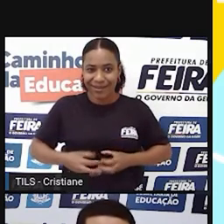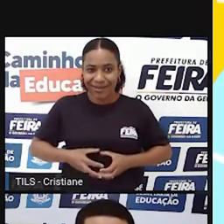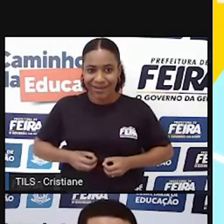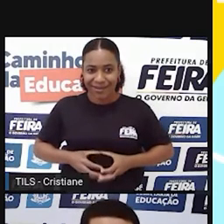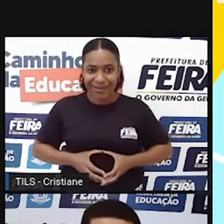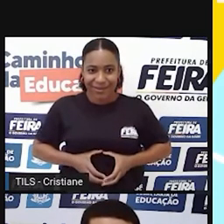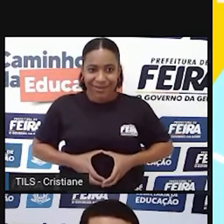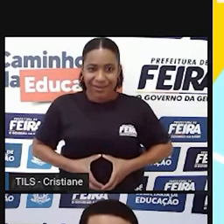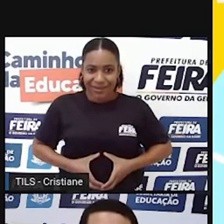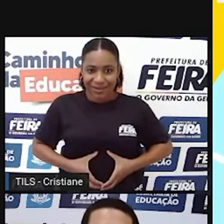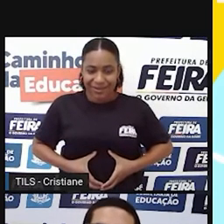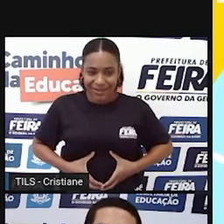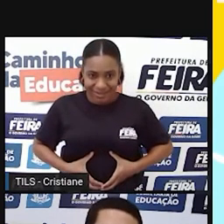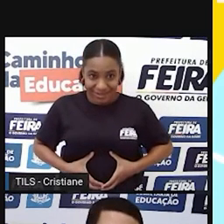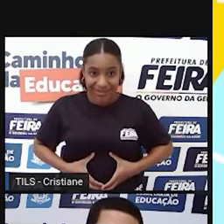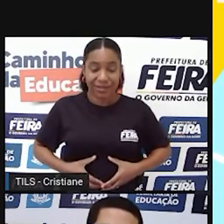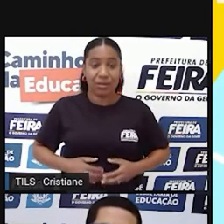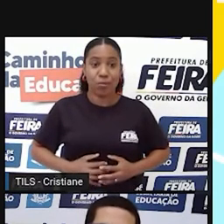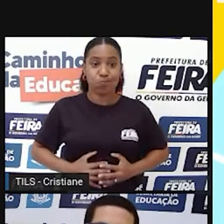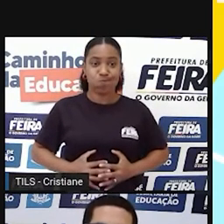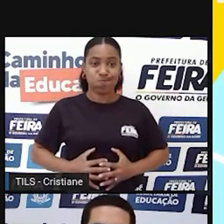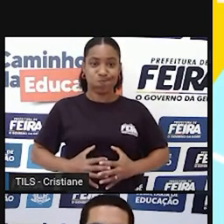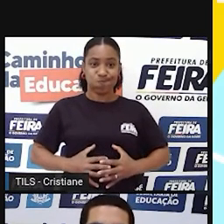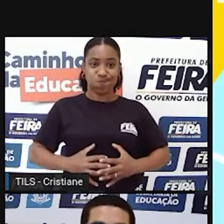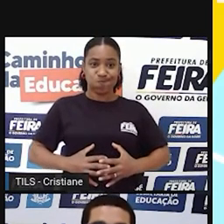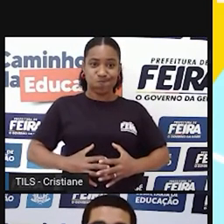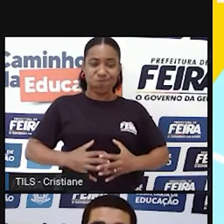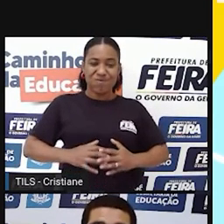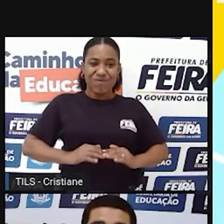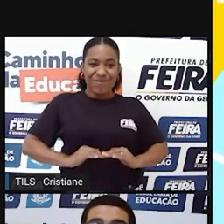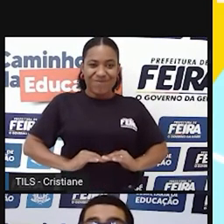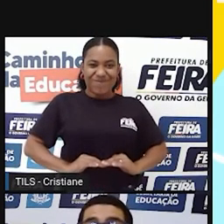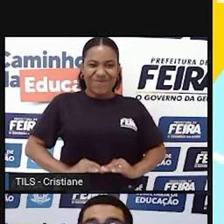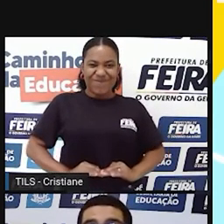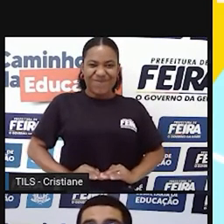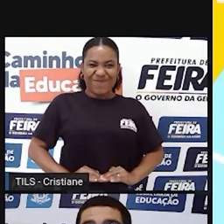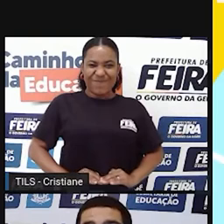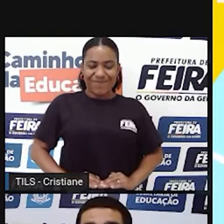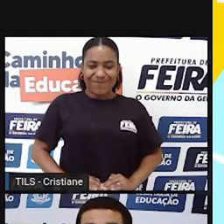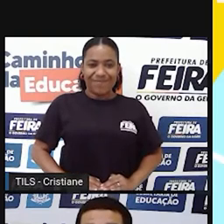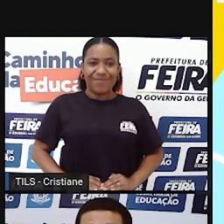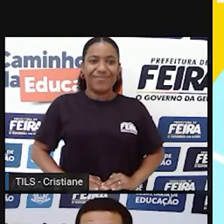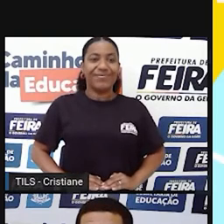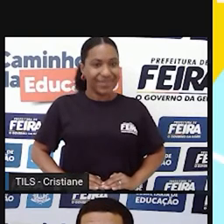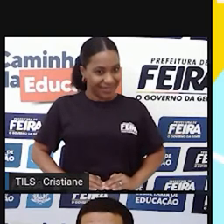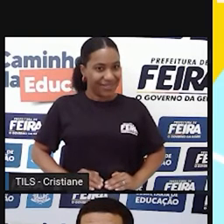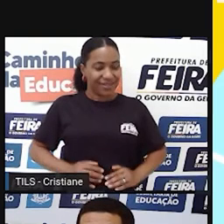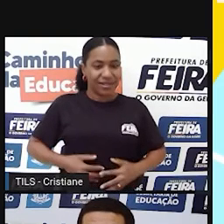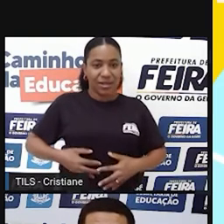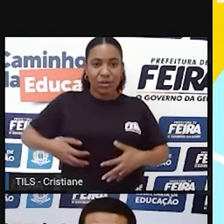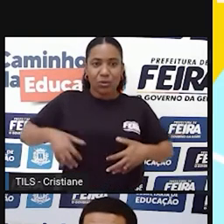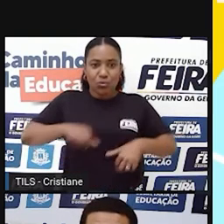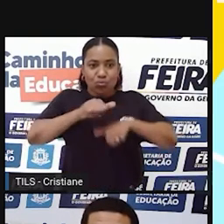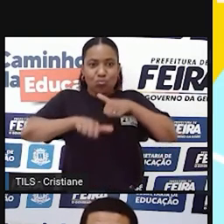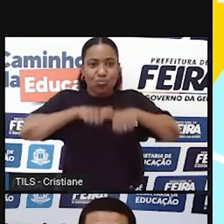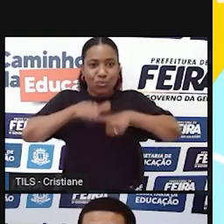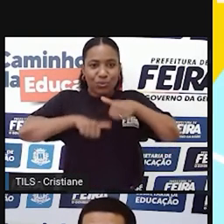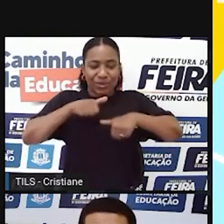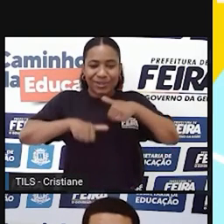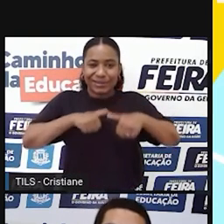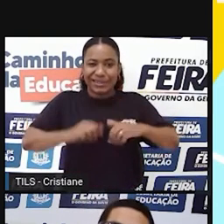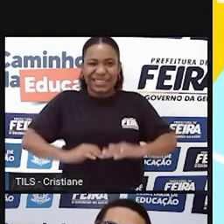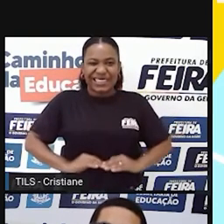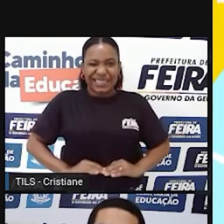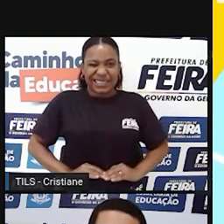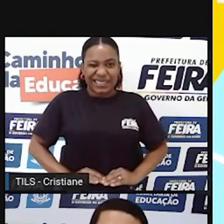sendo empurrados para cima, a bexiga vai sendo empurrada para baixo, e aí você tem as mulheres indo no banheiro